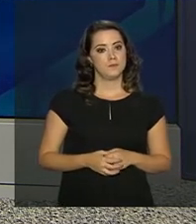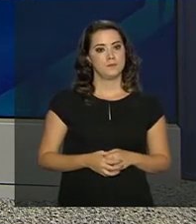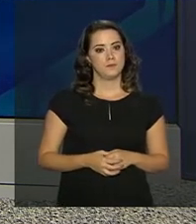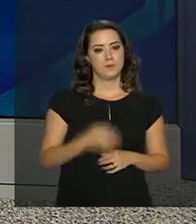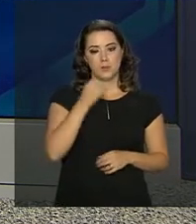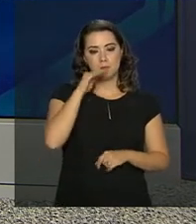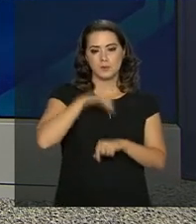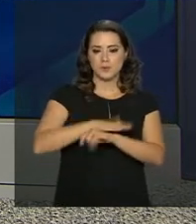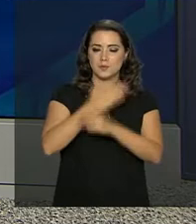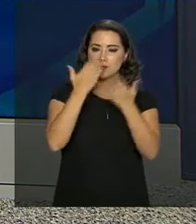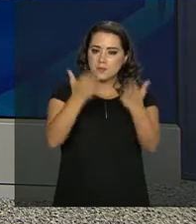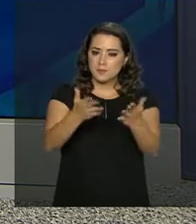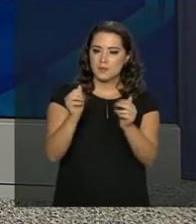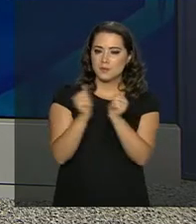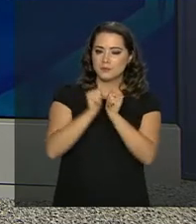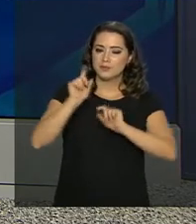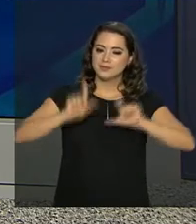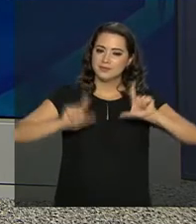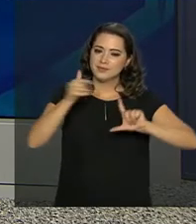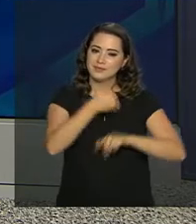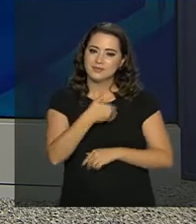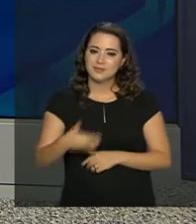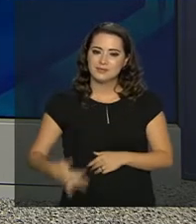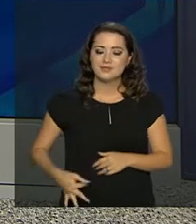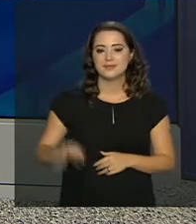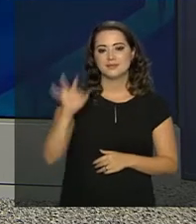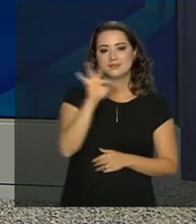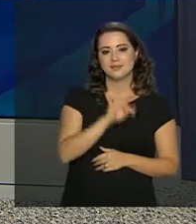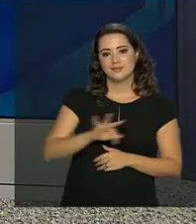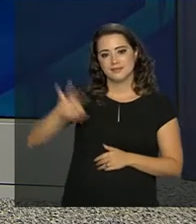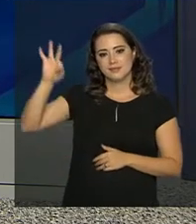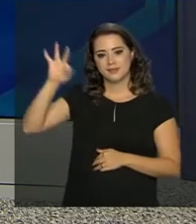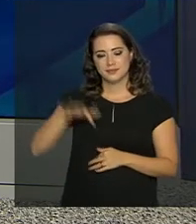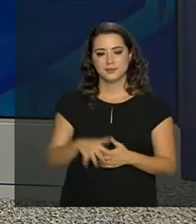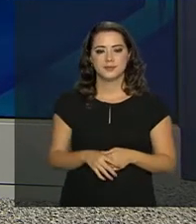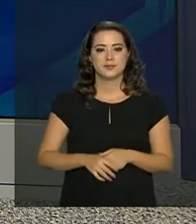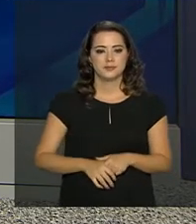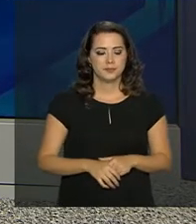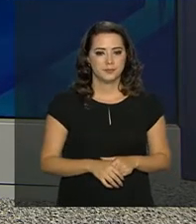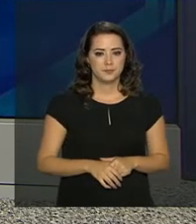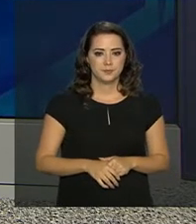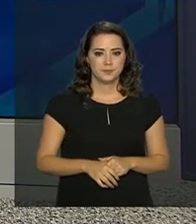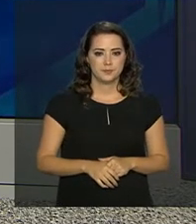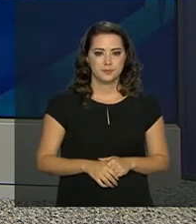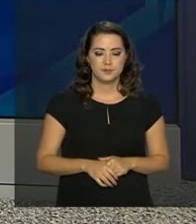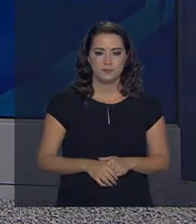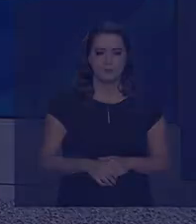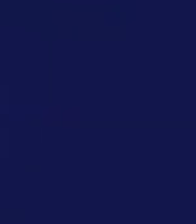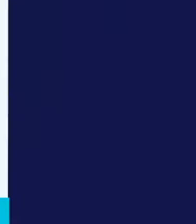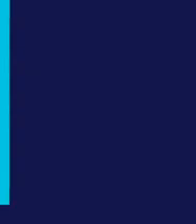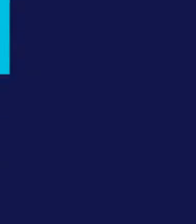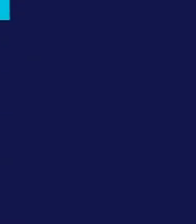61998678787. Uma boa noite para você. Continue com a gente aqui na NBR, a TV do Governo Federal.